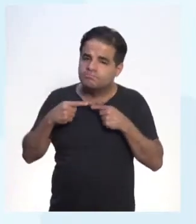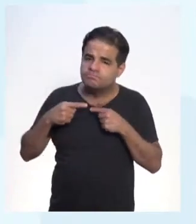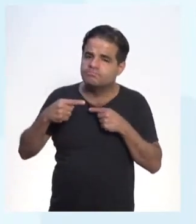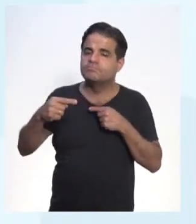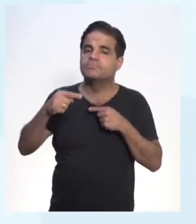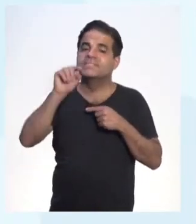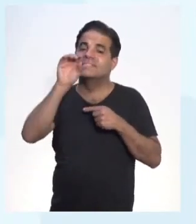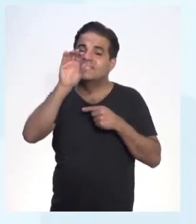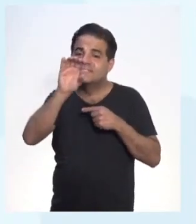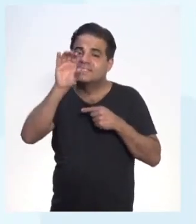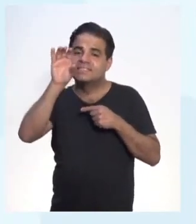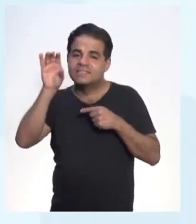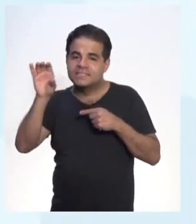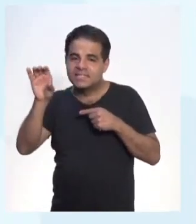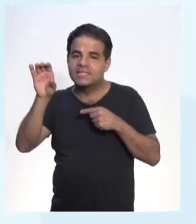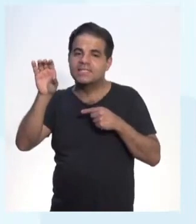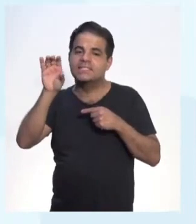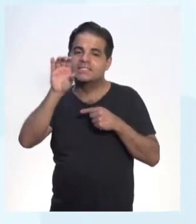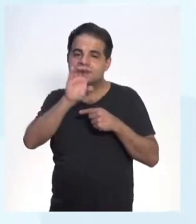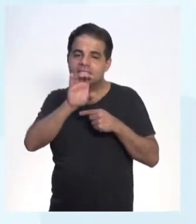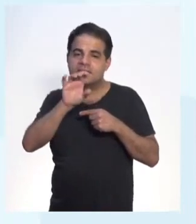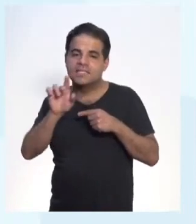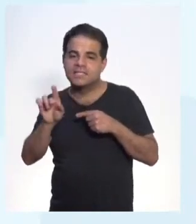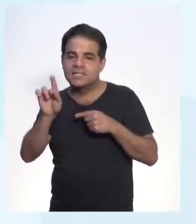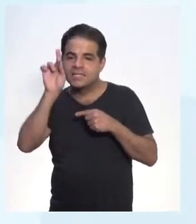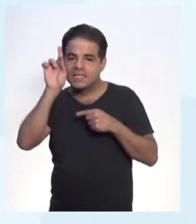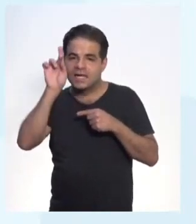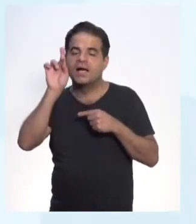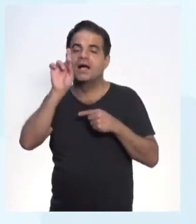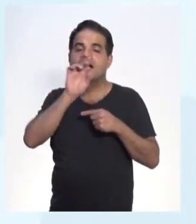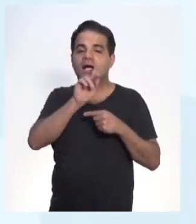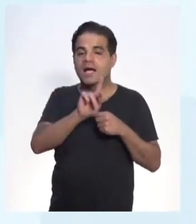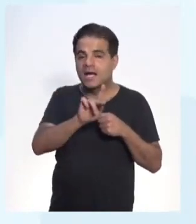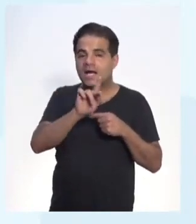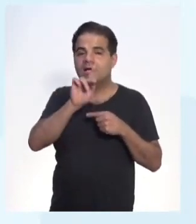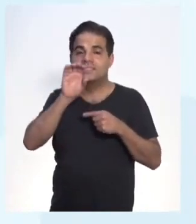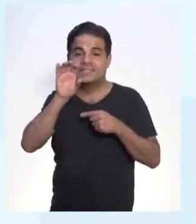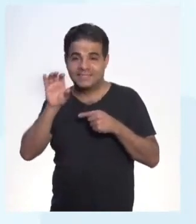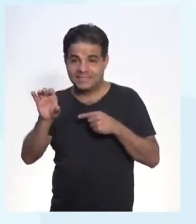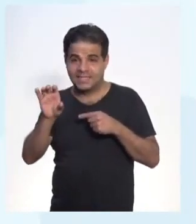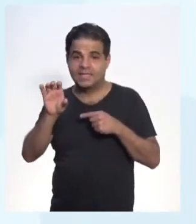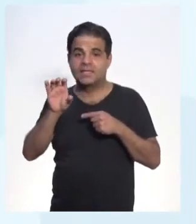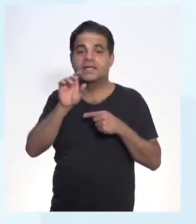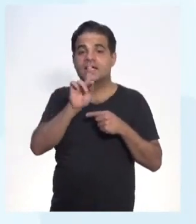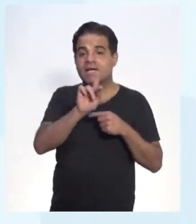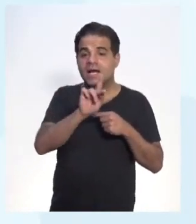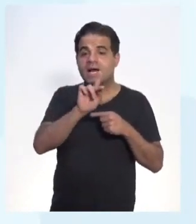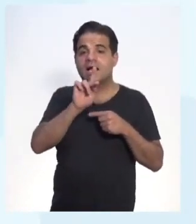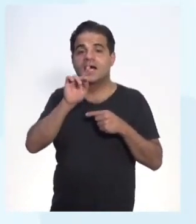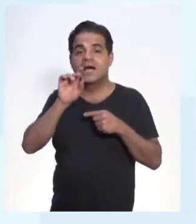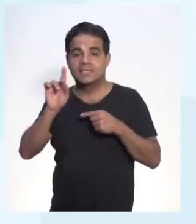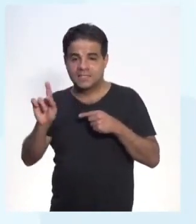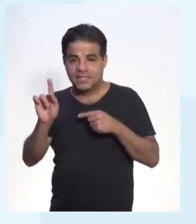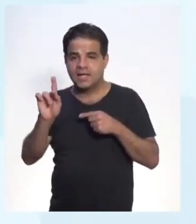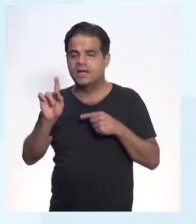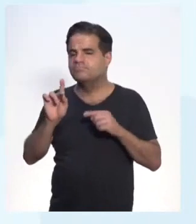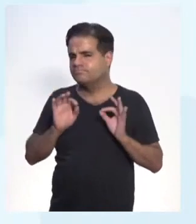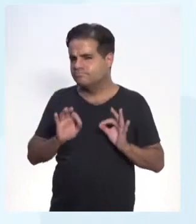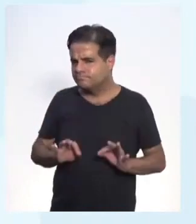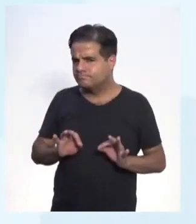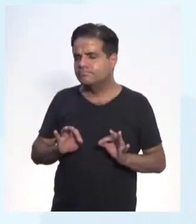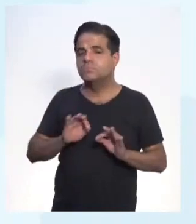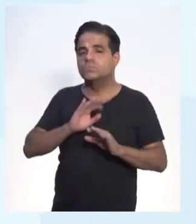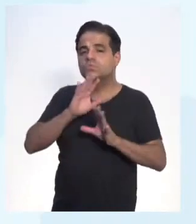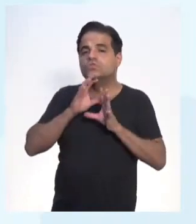e C, C e K, K e C, K e K. Então,